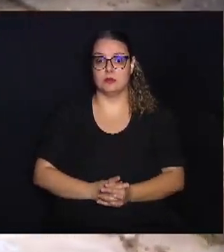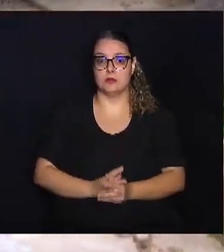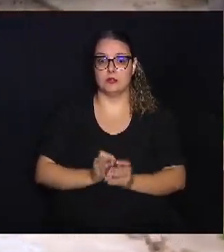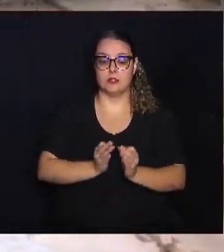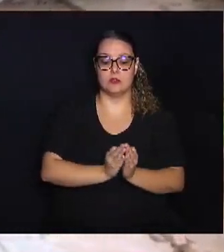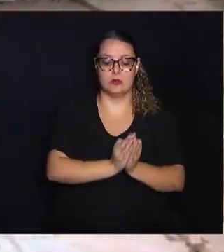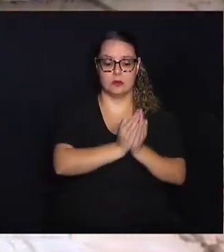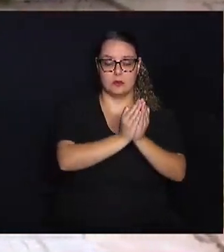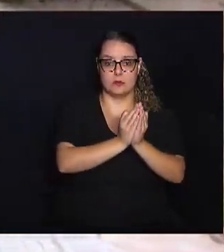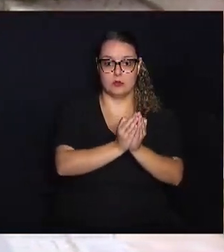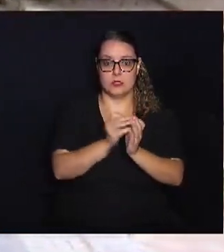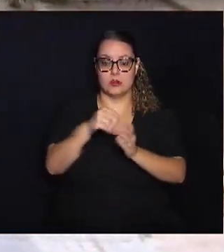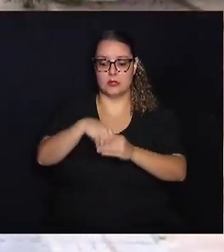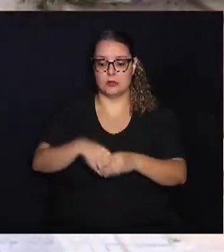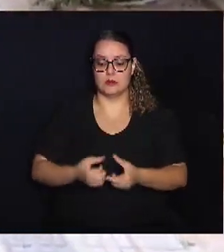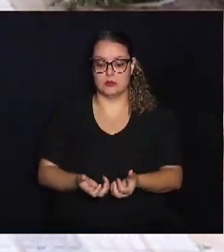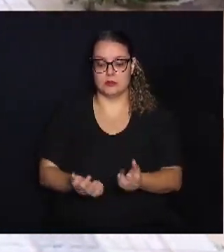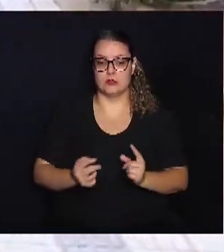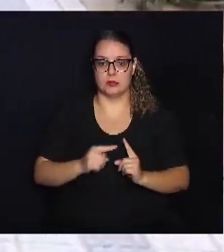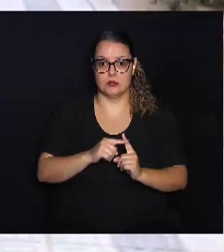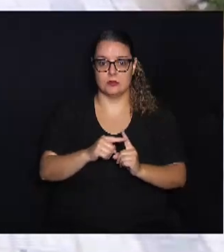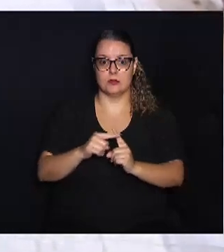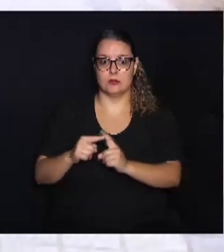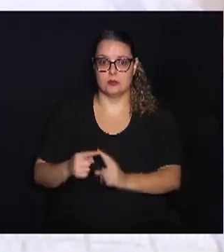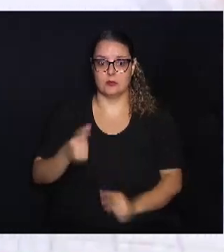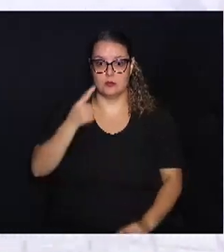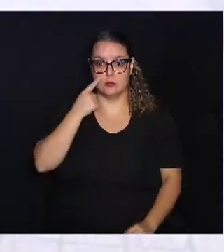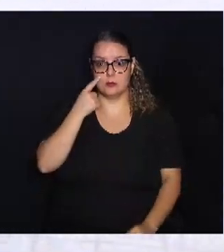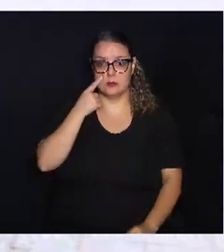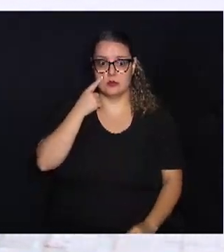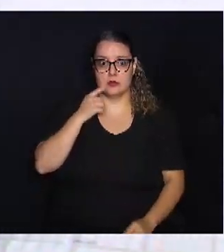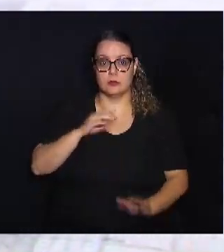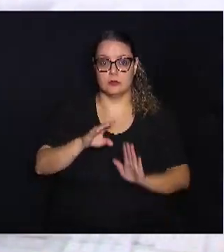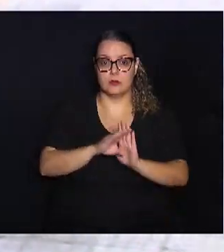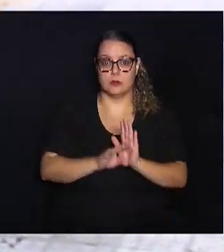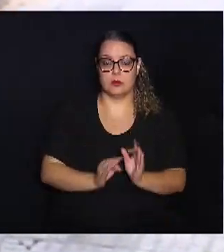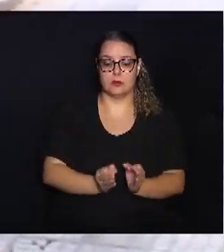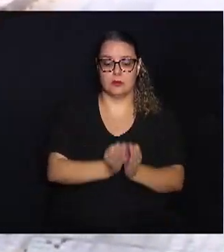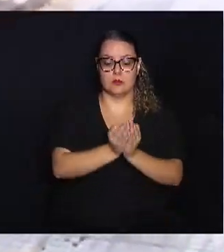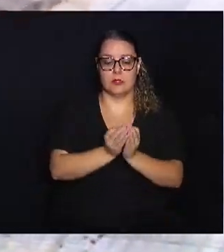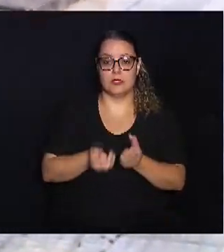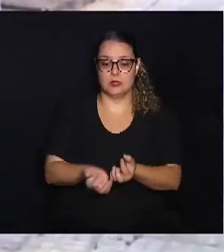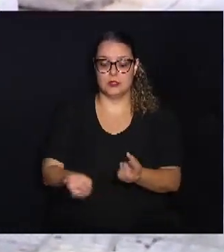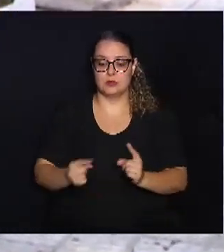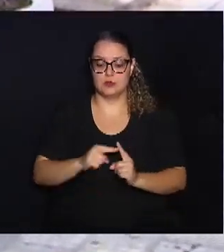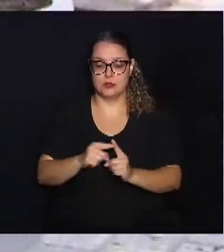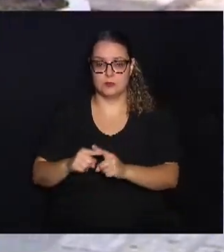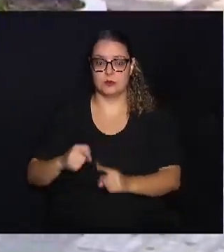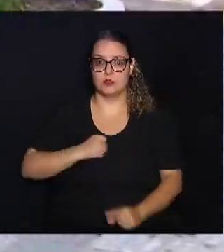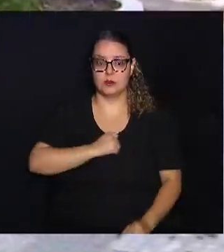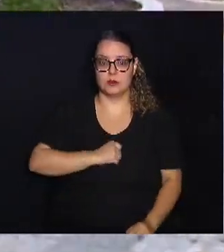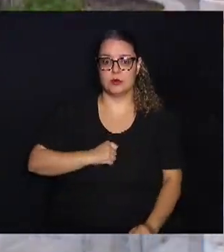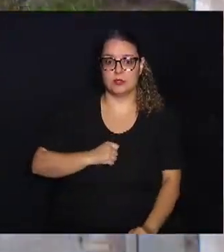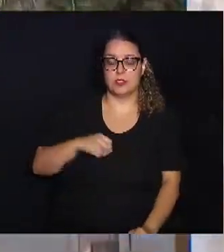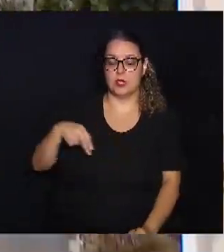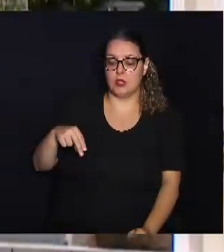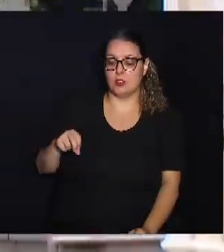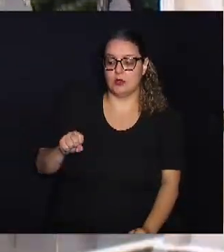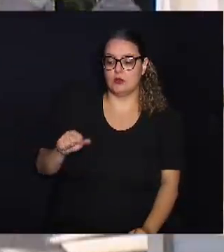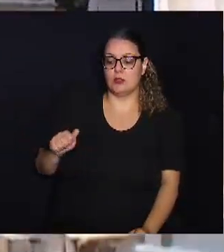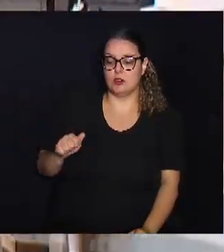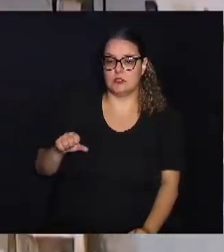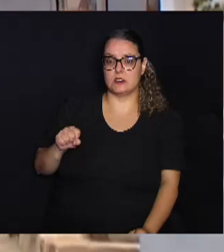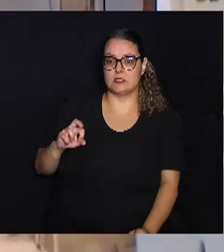nos cemitérios, tá certo? Olha só, programação de missas, Cemitérios da Saudade e Nossa Senhora da Conceição.